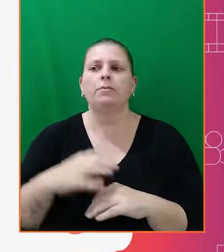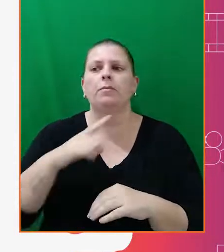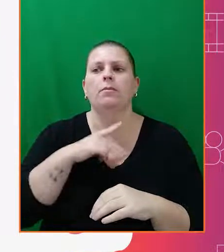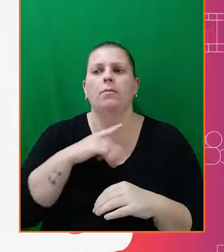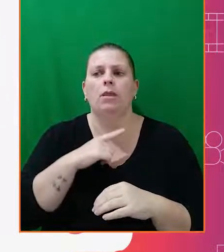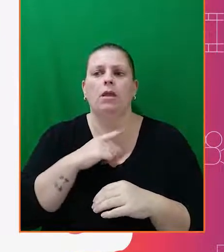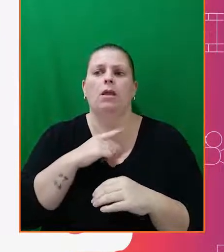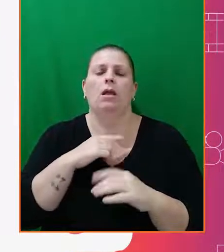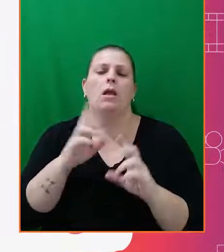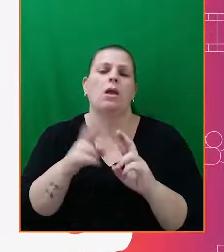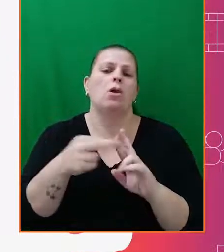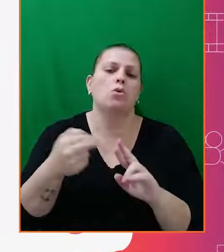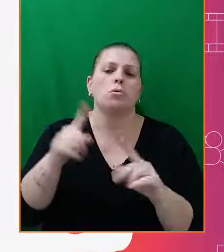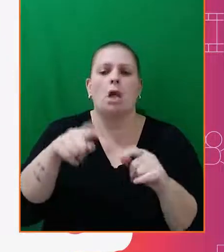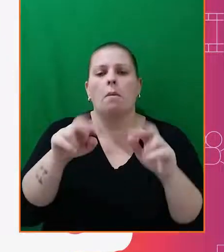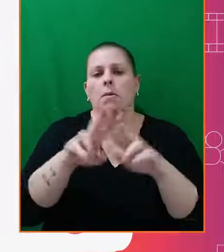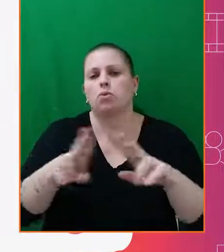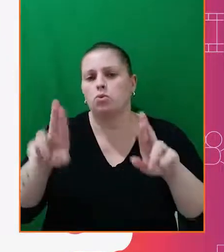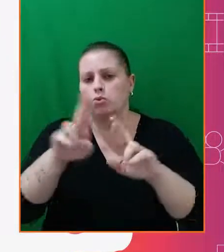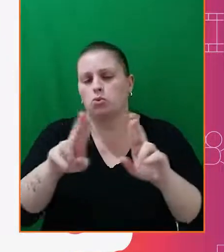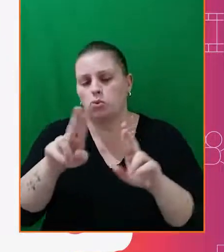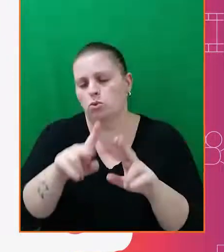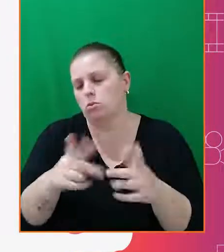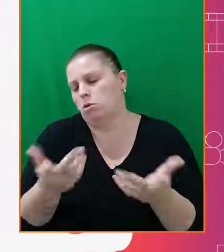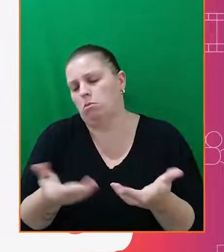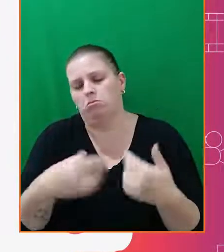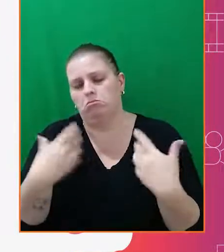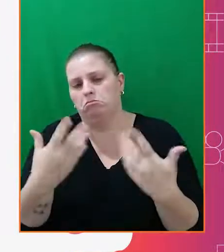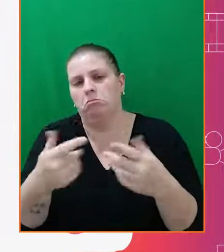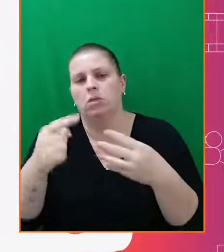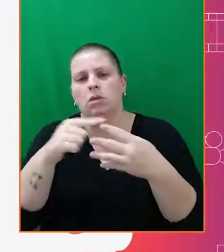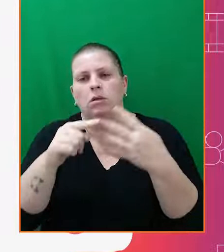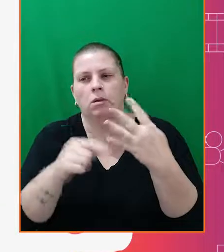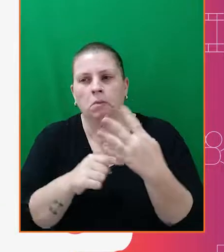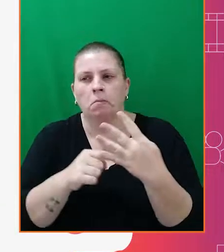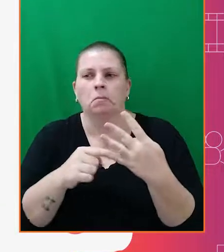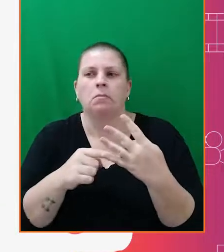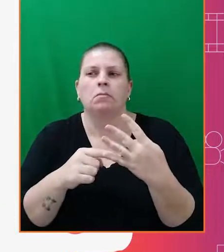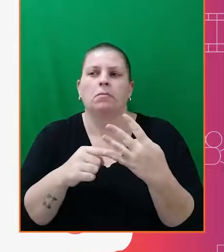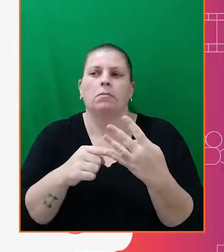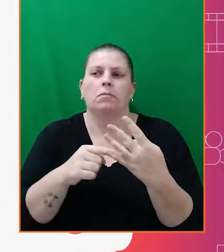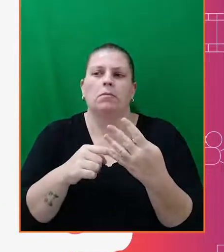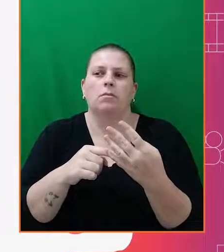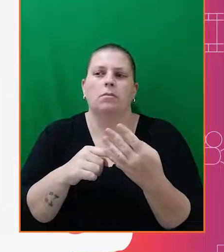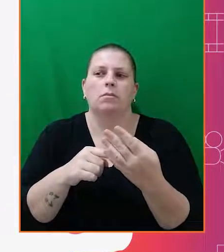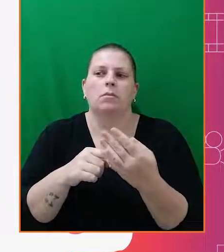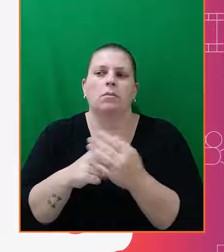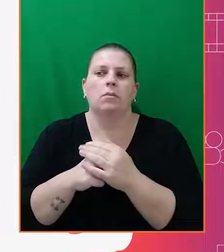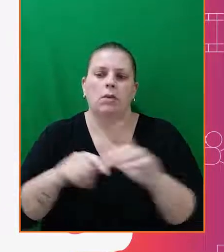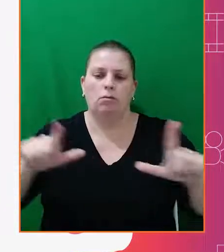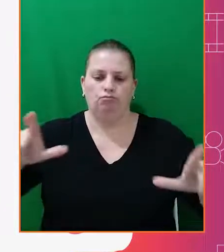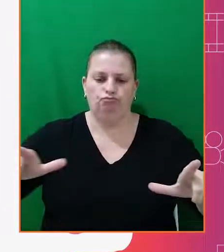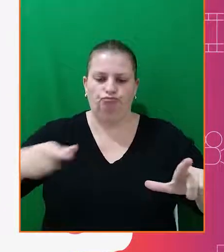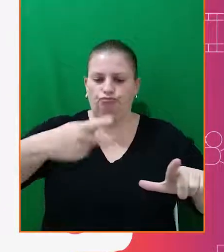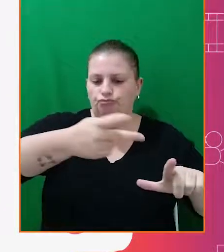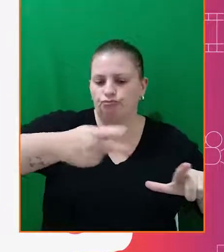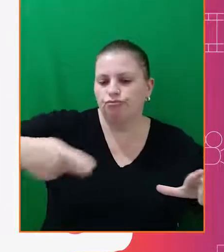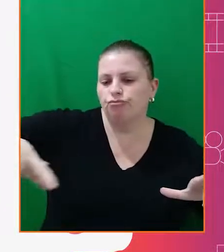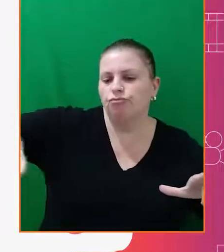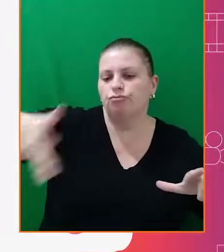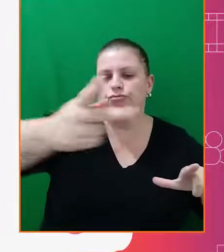Há muitos recursos digitais que nós podemos usar nas animações em duas dimensões, que vão além, né, dessa mesa digital de